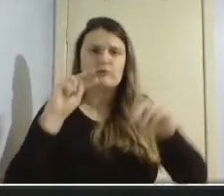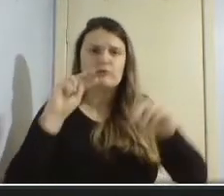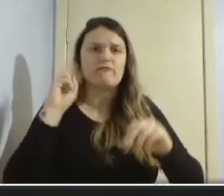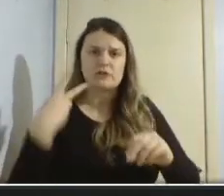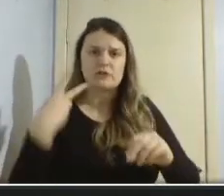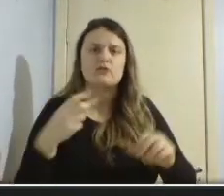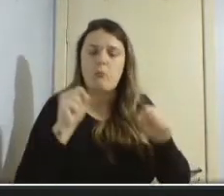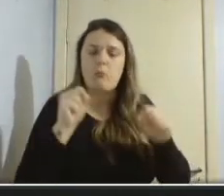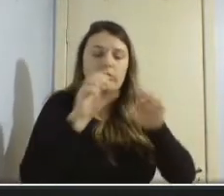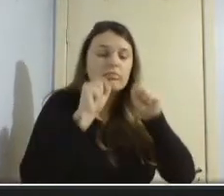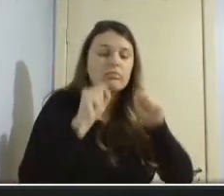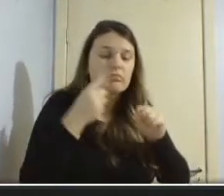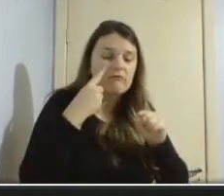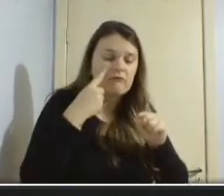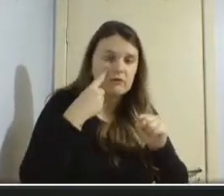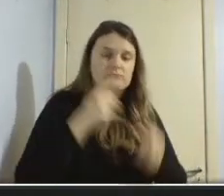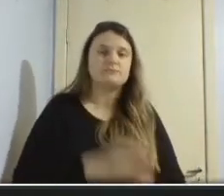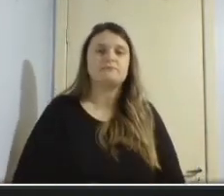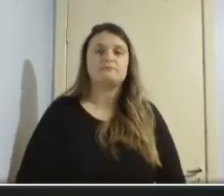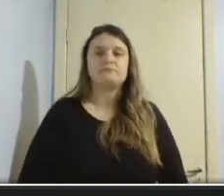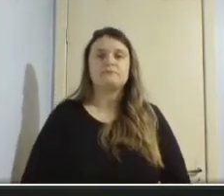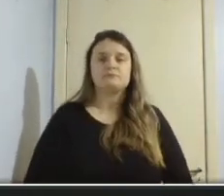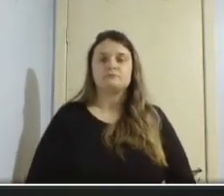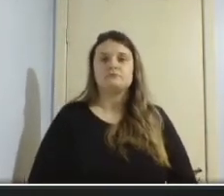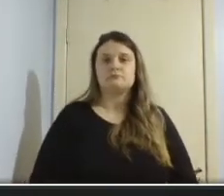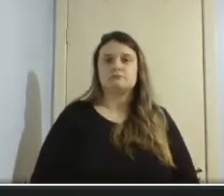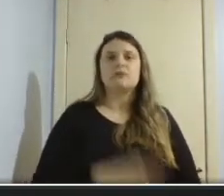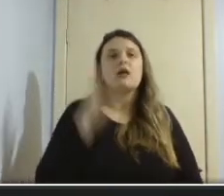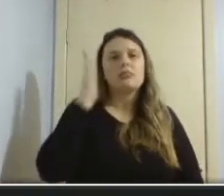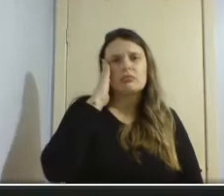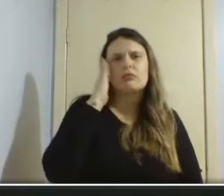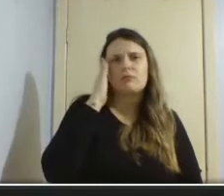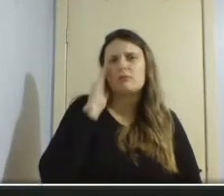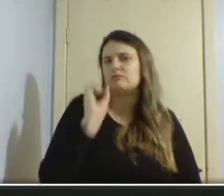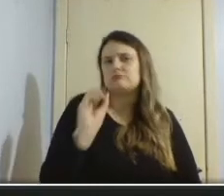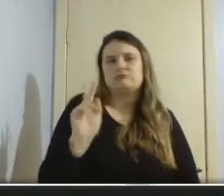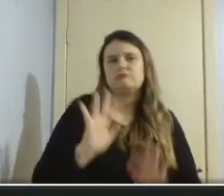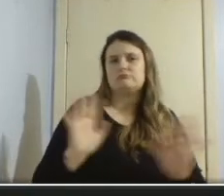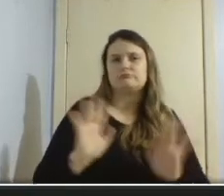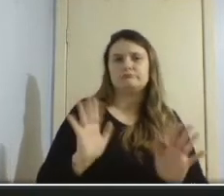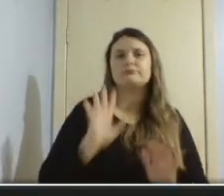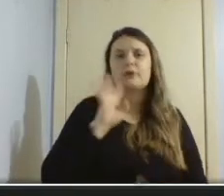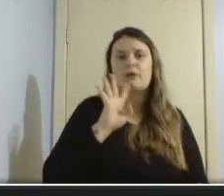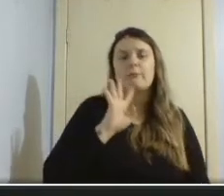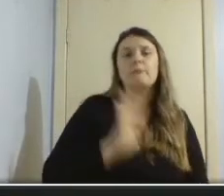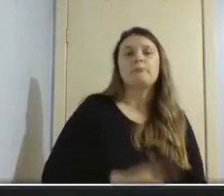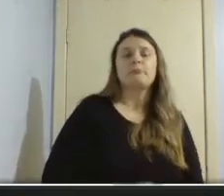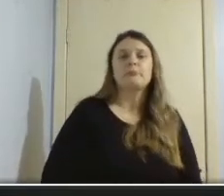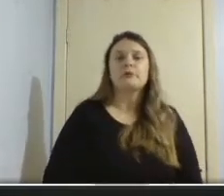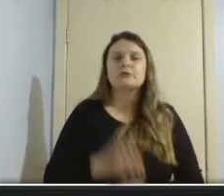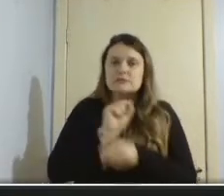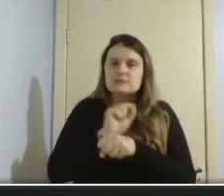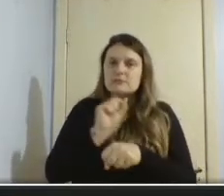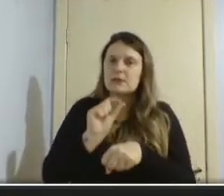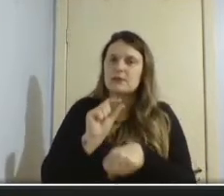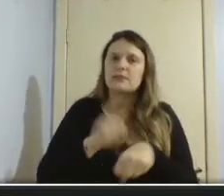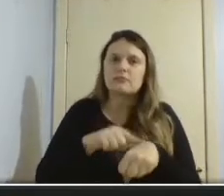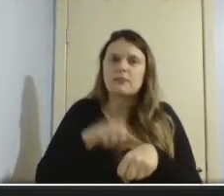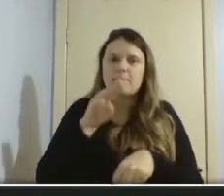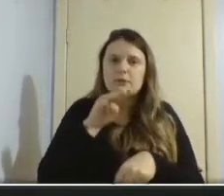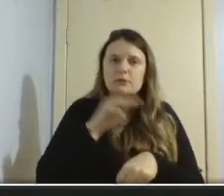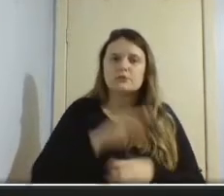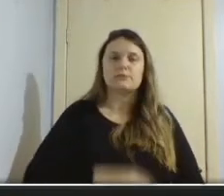Então, tá bom. Só está sendo visualizado pela mesa, né? Tá legal. Só aguarda um minutinho aqui, tentando... Só um minutinho. Caixa, vocês estão